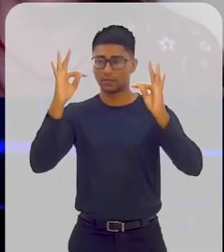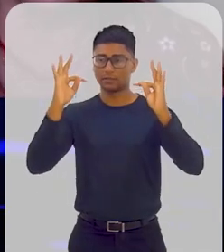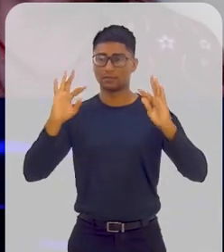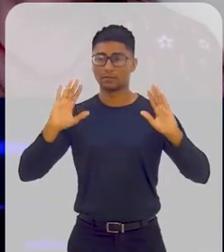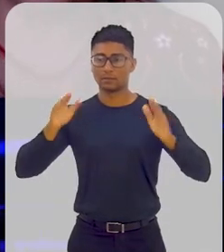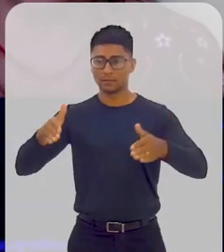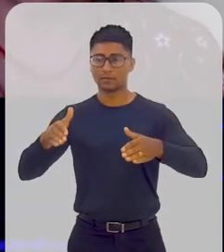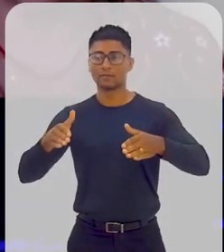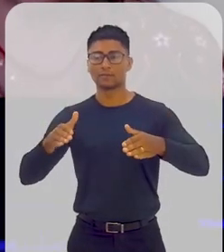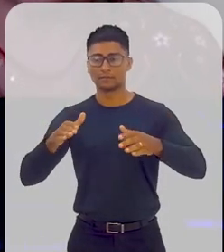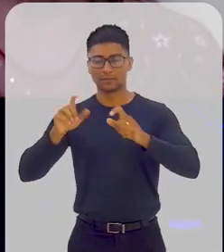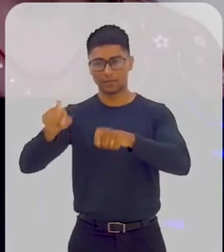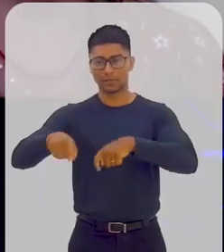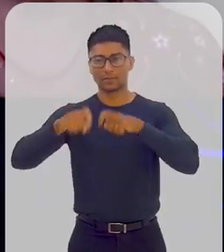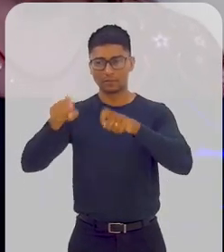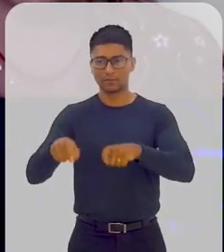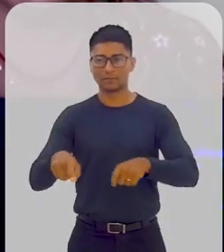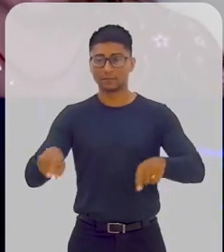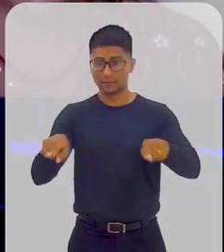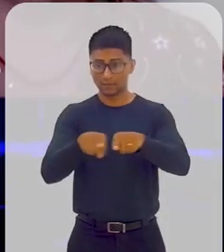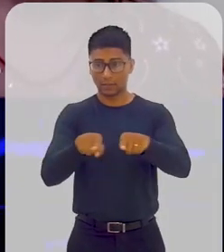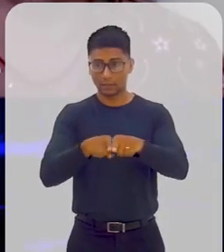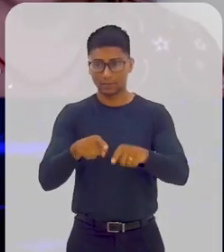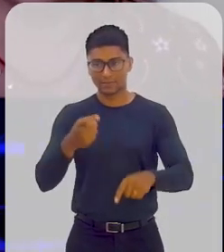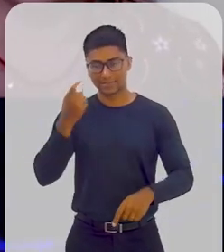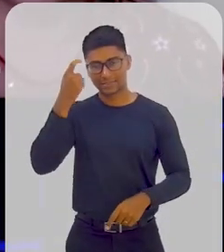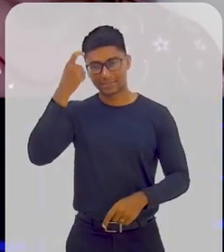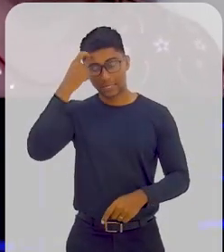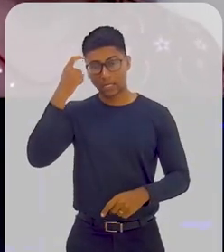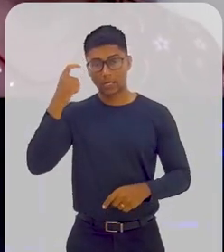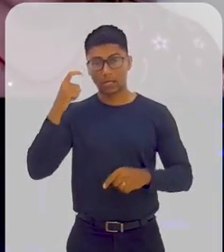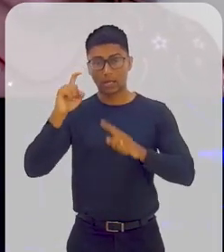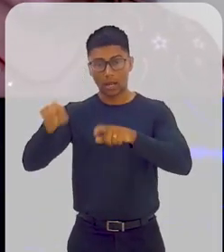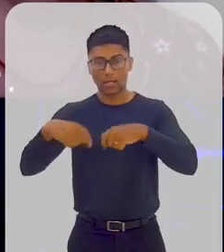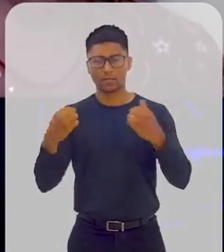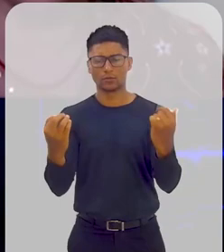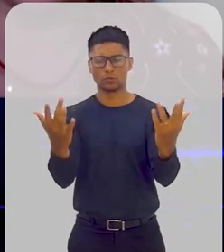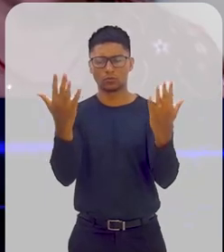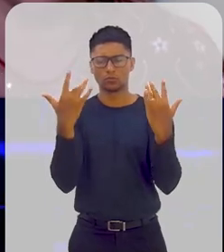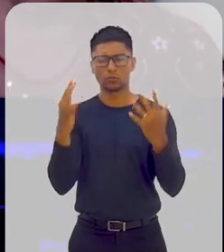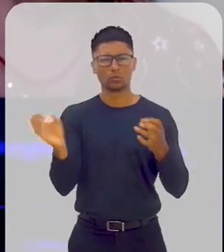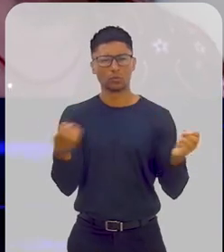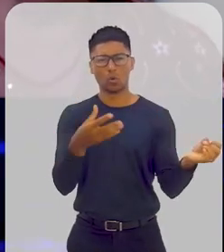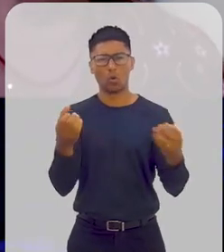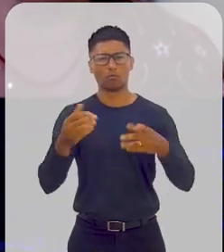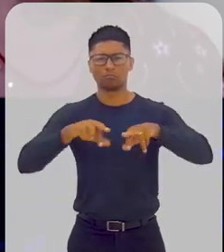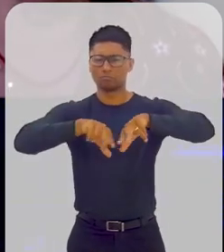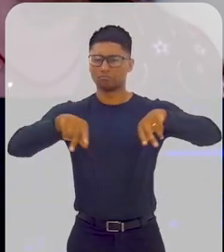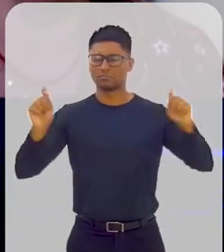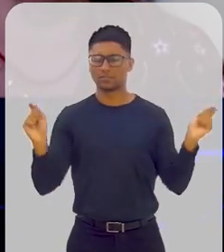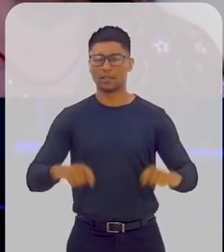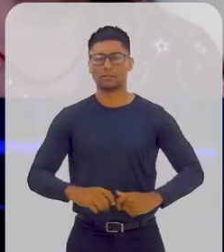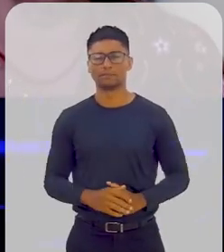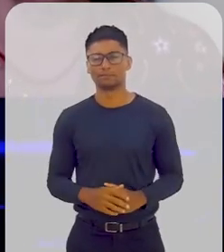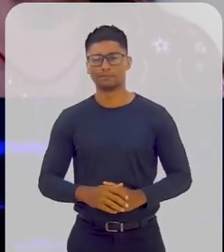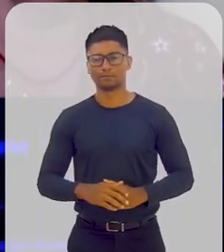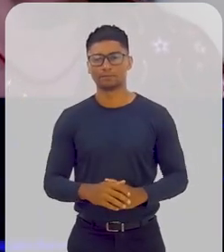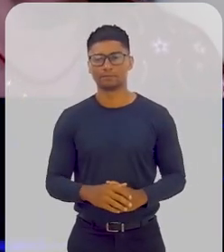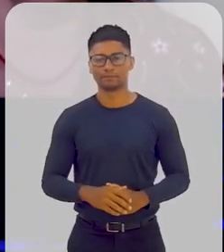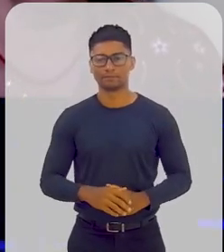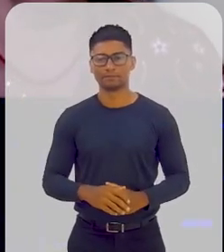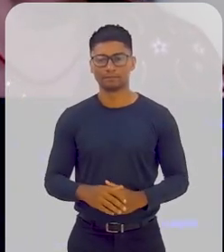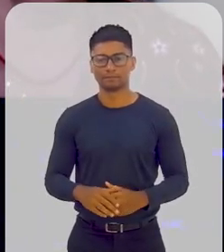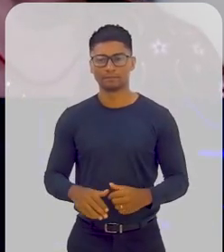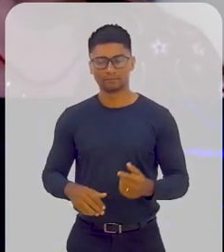agricultura e a própria ideia de modernidade da agricultura, possibilidades para a agricultura. E falando sobre